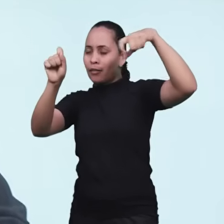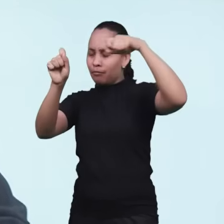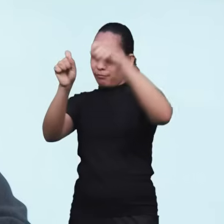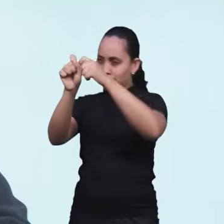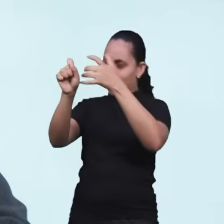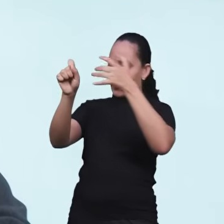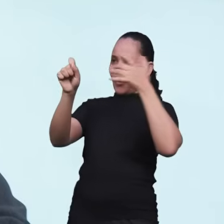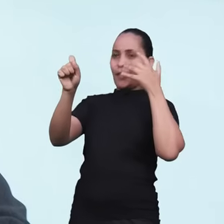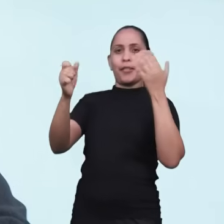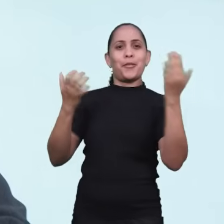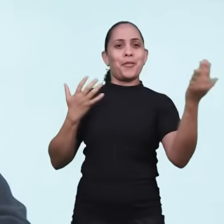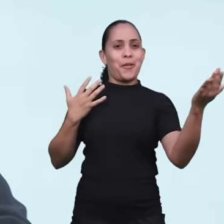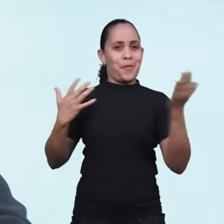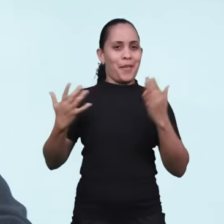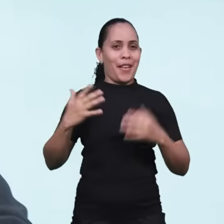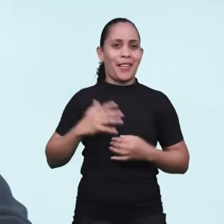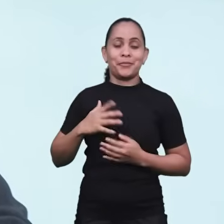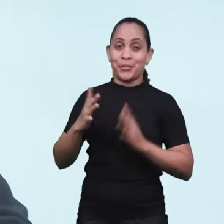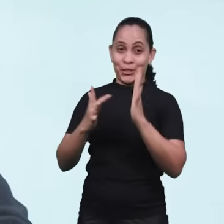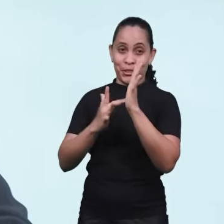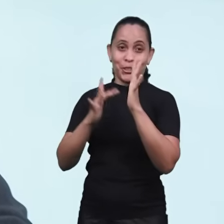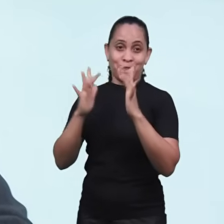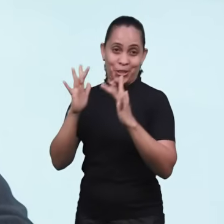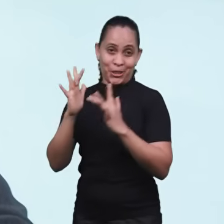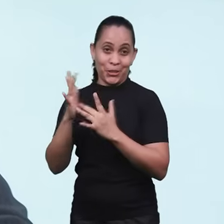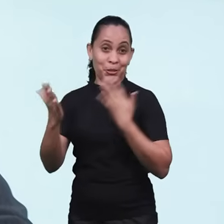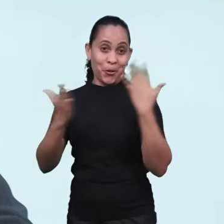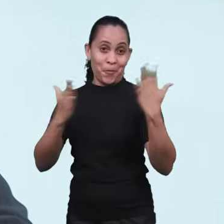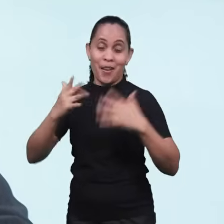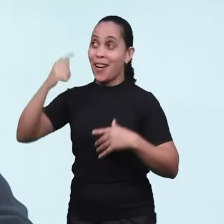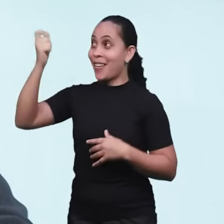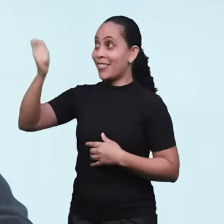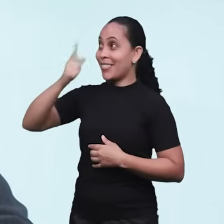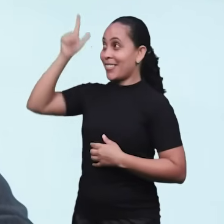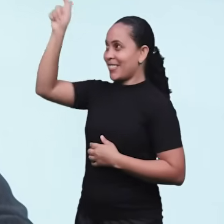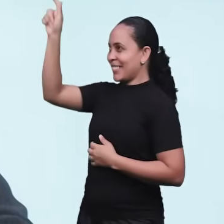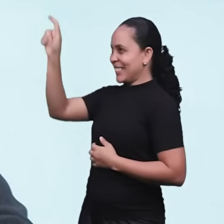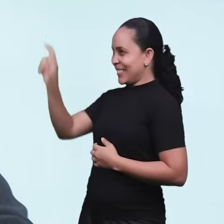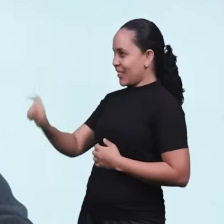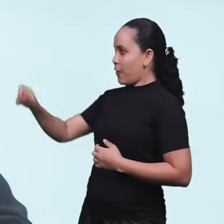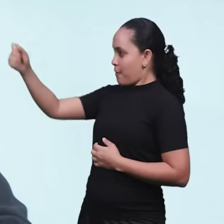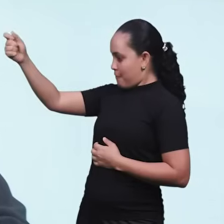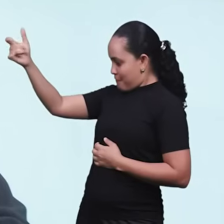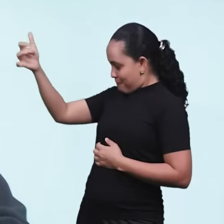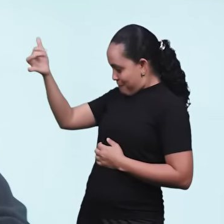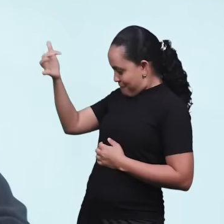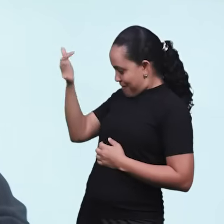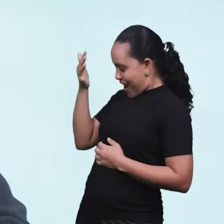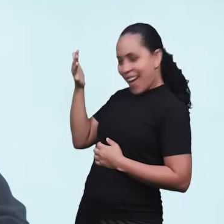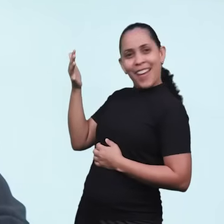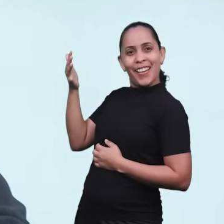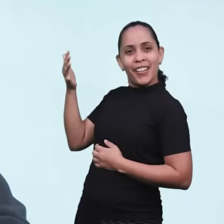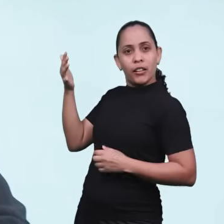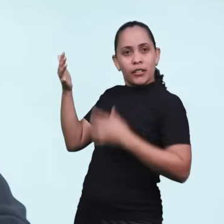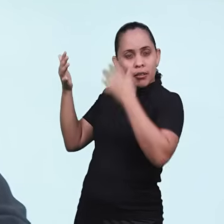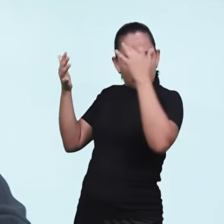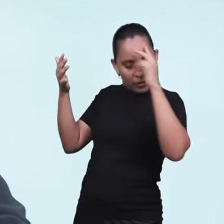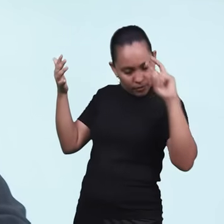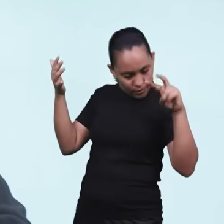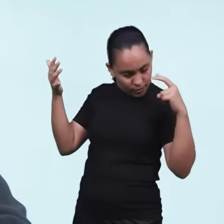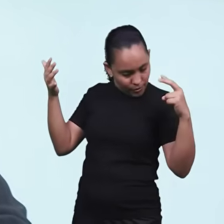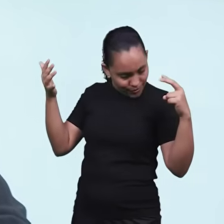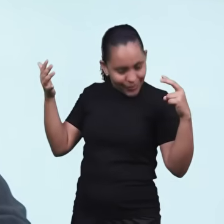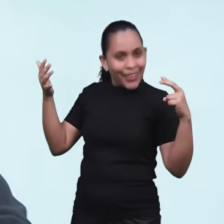Sol. Os seus servos são luz porque refletem a verdadeira luz no mundo. Então, ao dizer aos